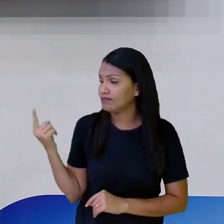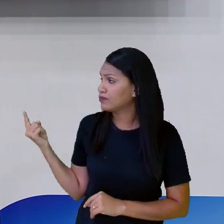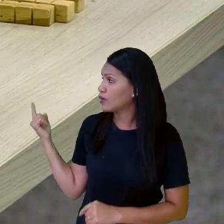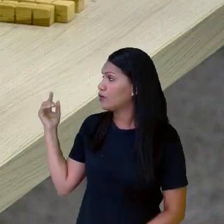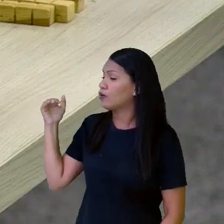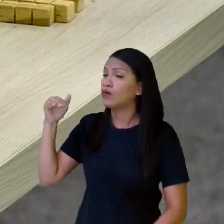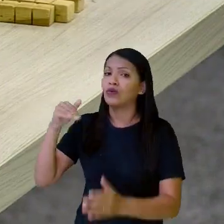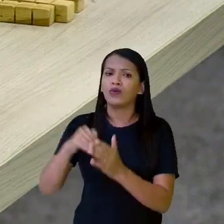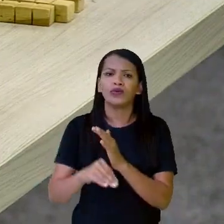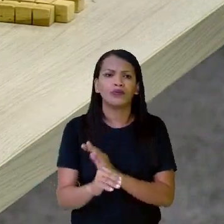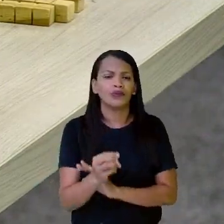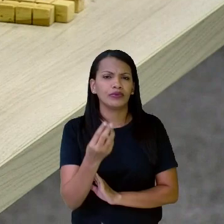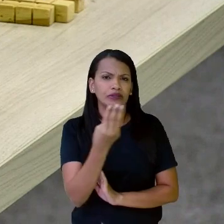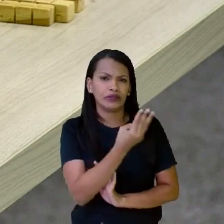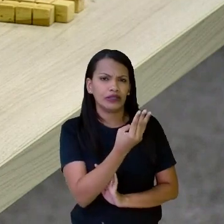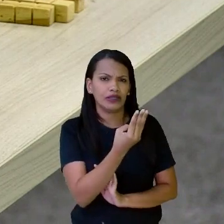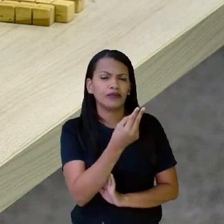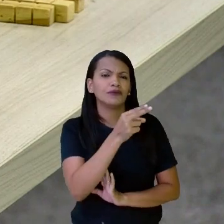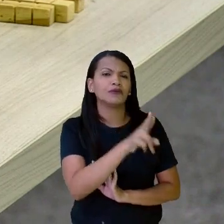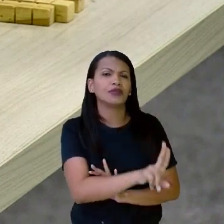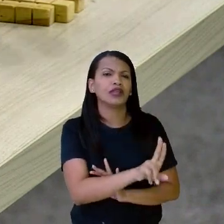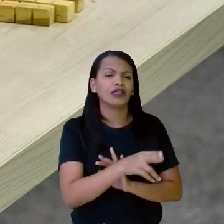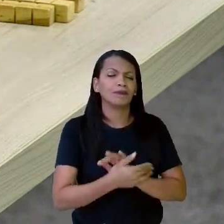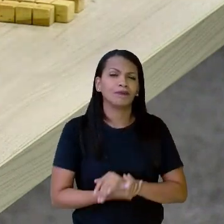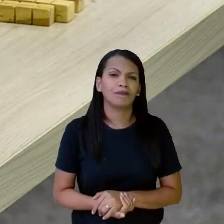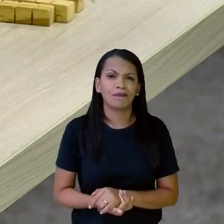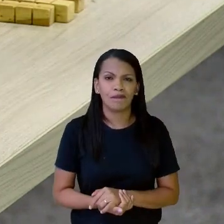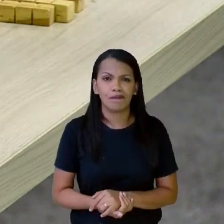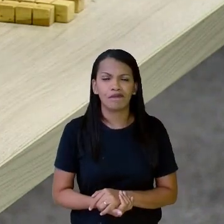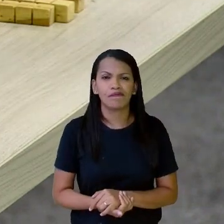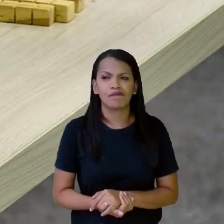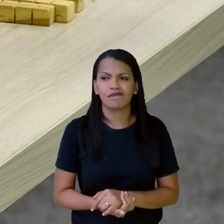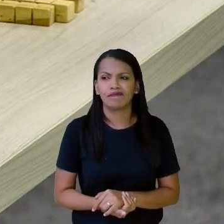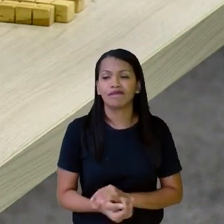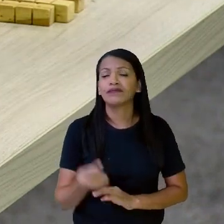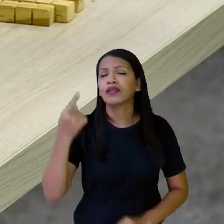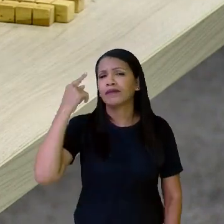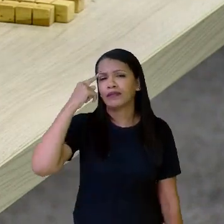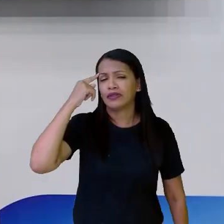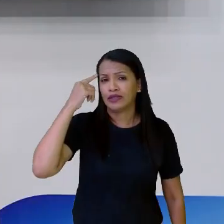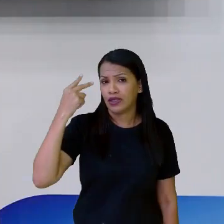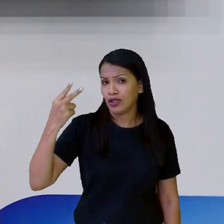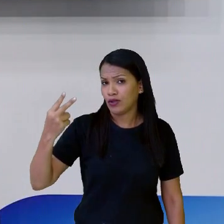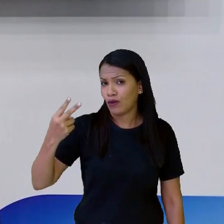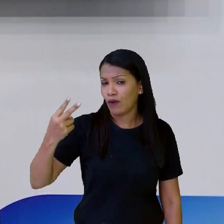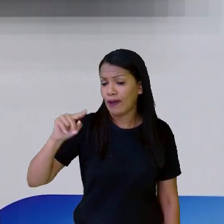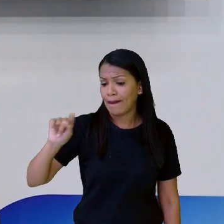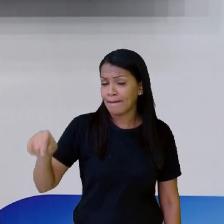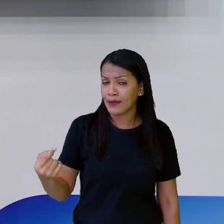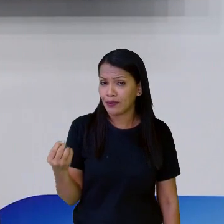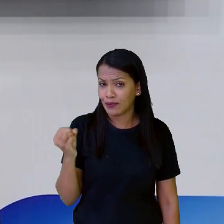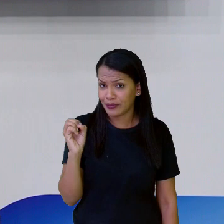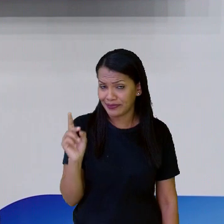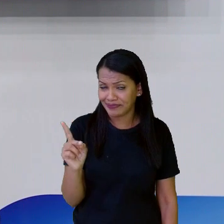último, 3 unidades. 2000, pensa que aqui são 2.